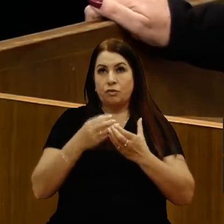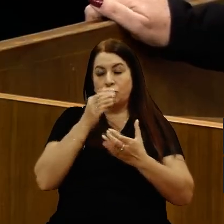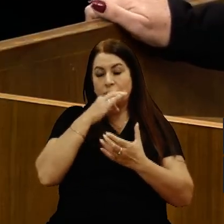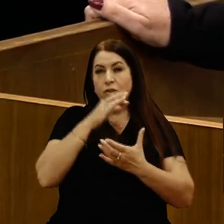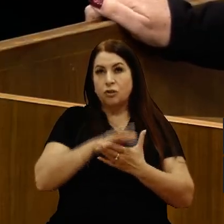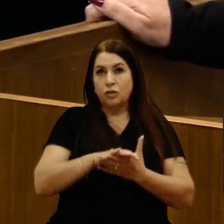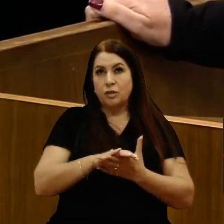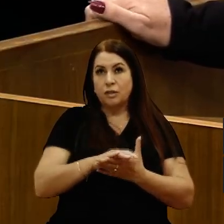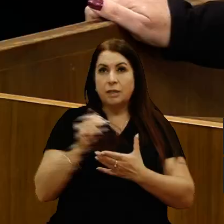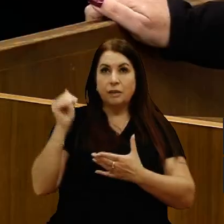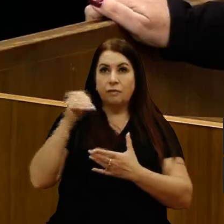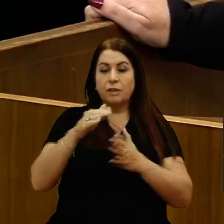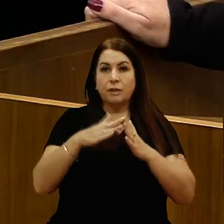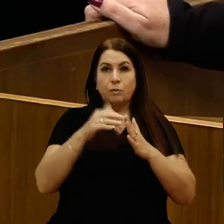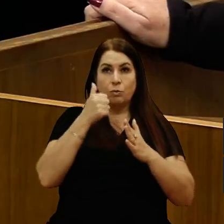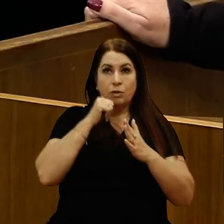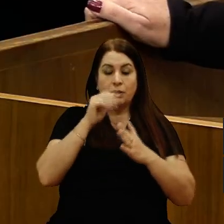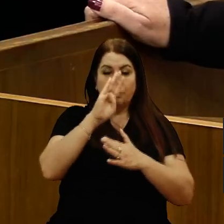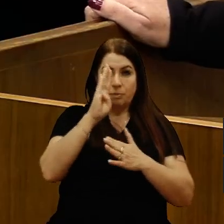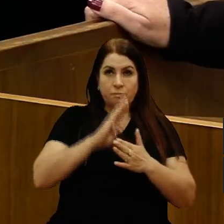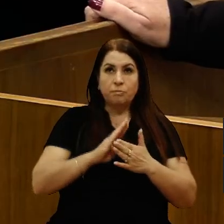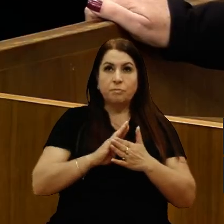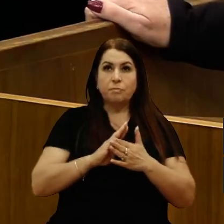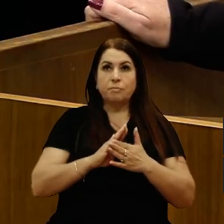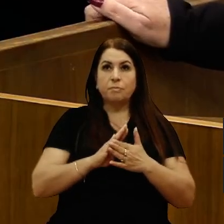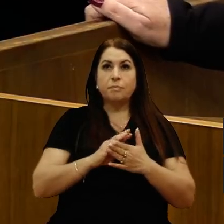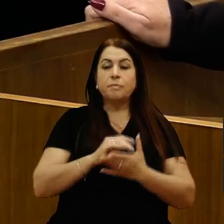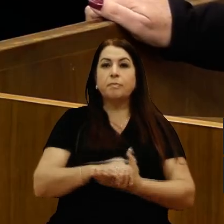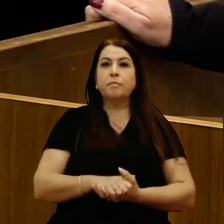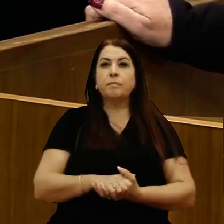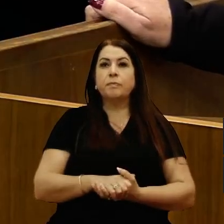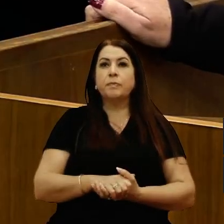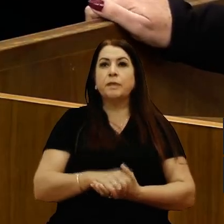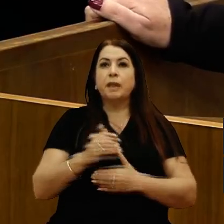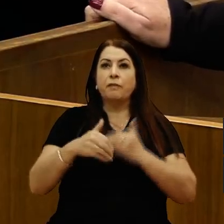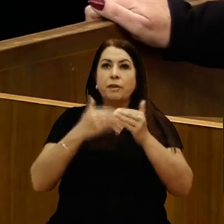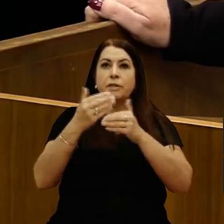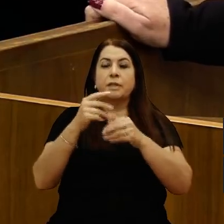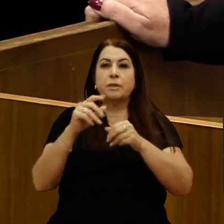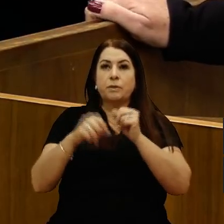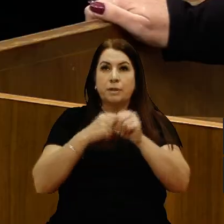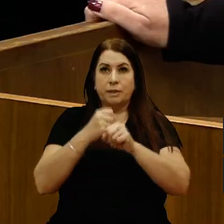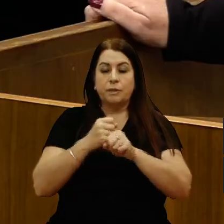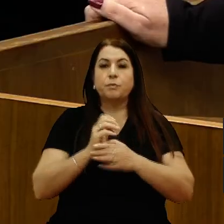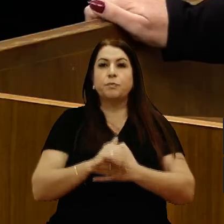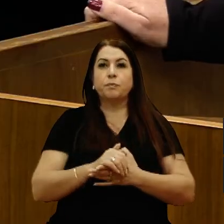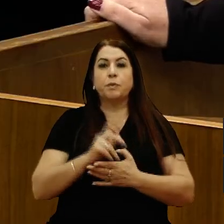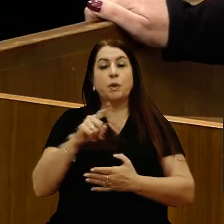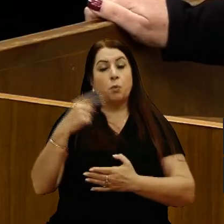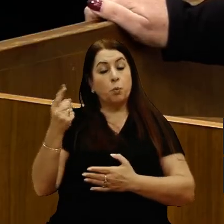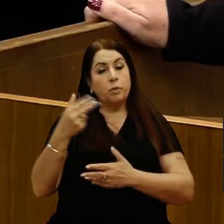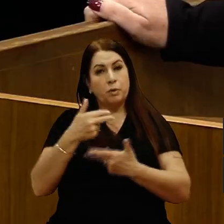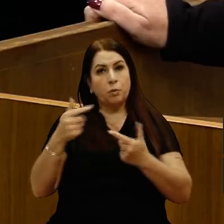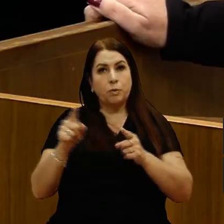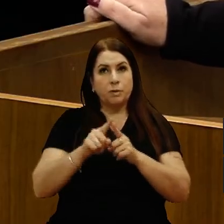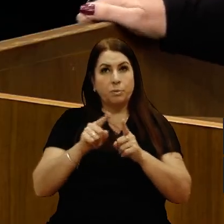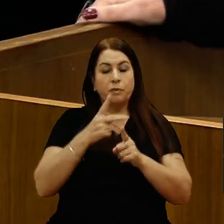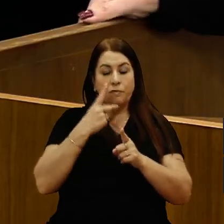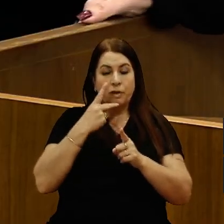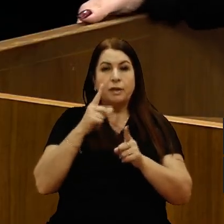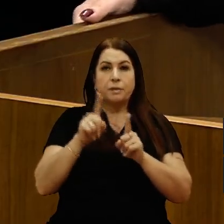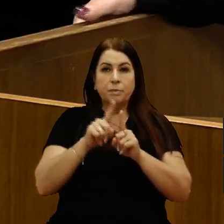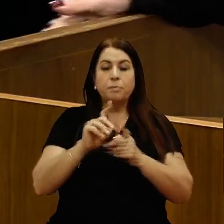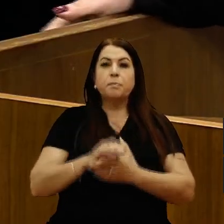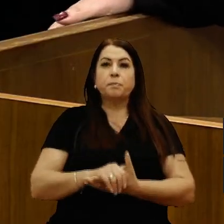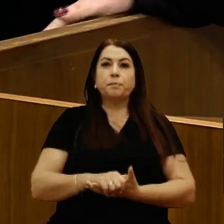caxiense, a vinda da Casa da Mulher Brasileira, os trâmites que avançaram esse ano. E a outra questão que eu quero falar